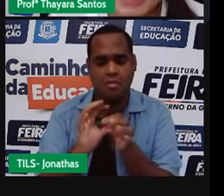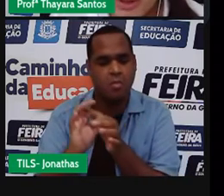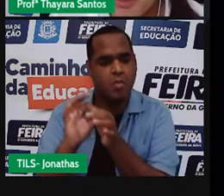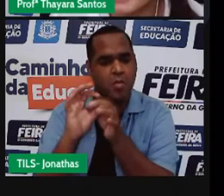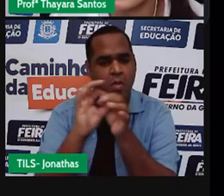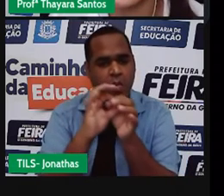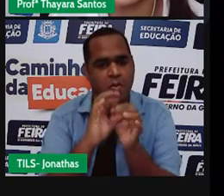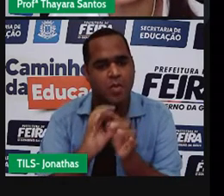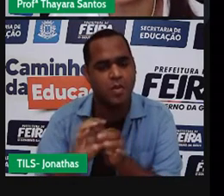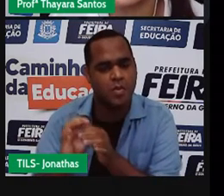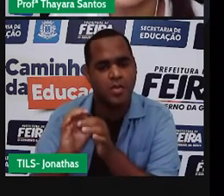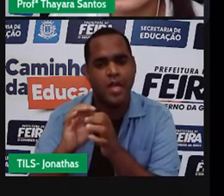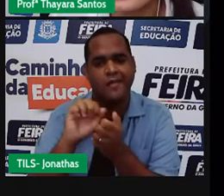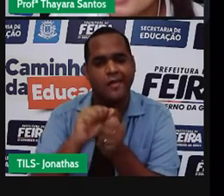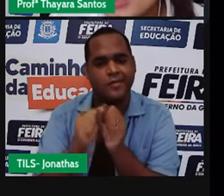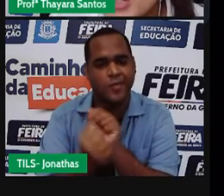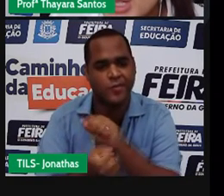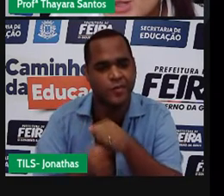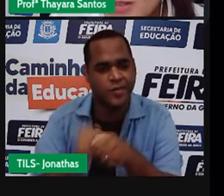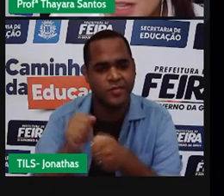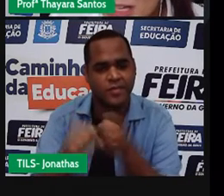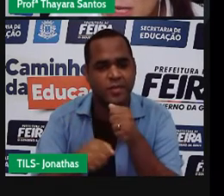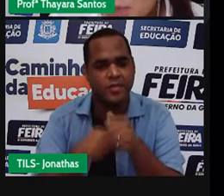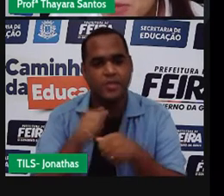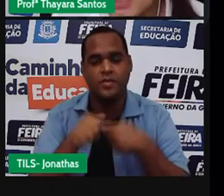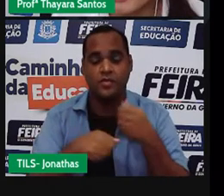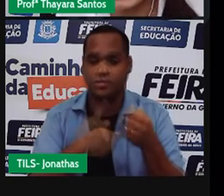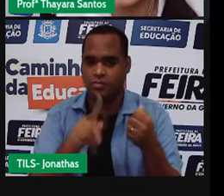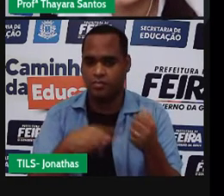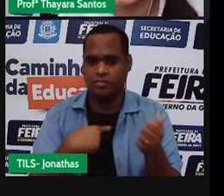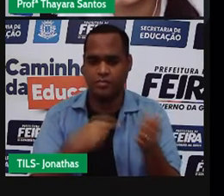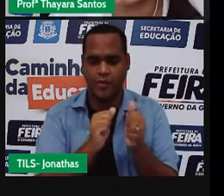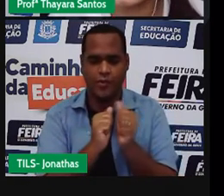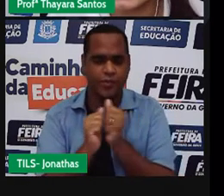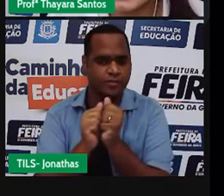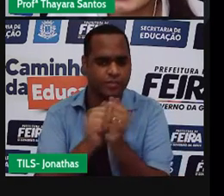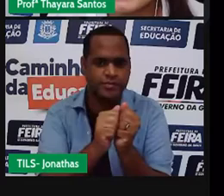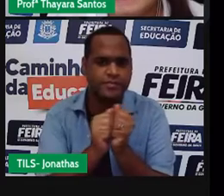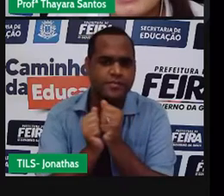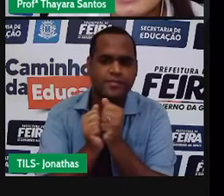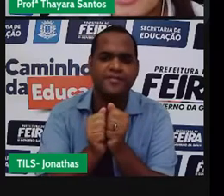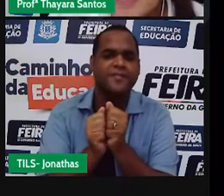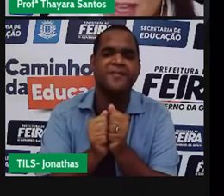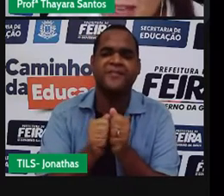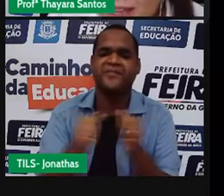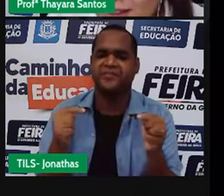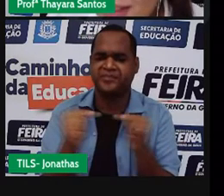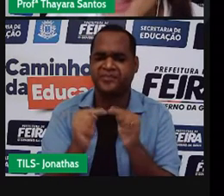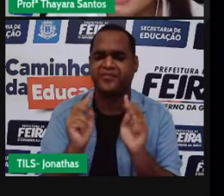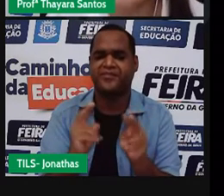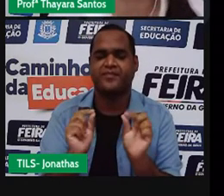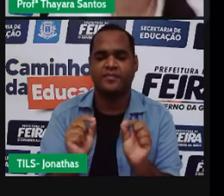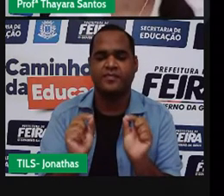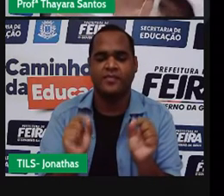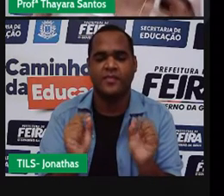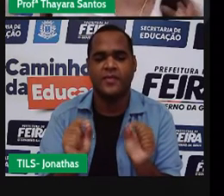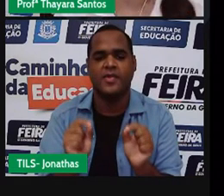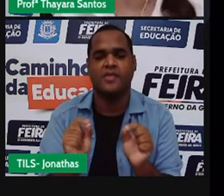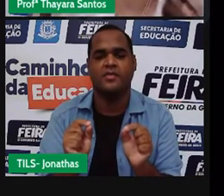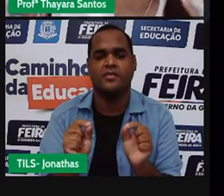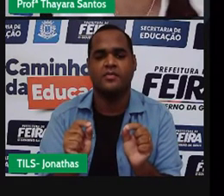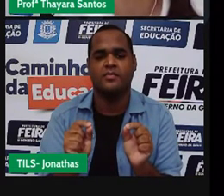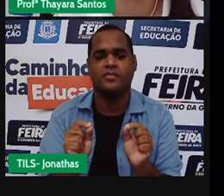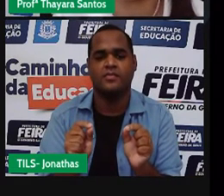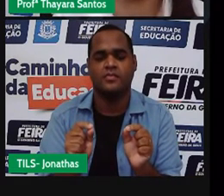estão os átomos que formam as moléculas estão juntinhos aqui bem grudadinho é isso quer dizer o que quem é que